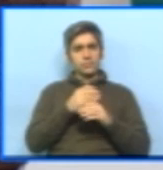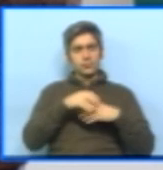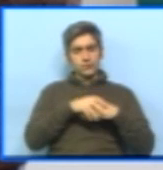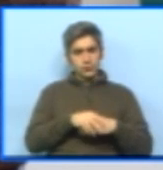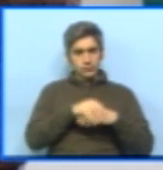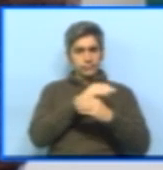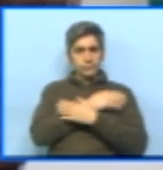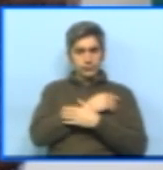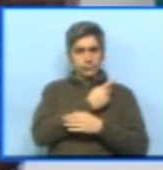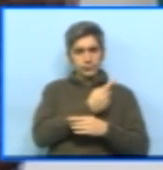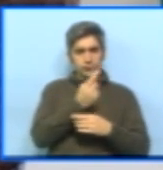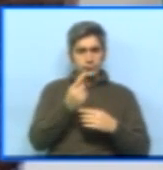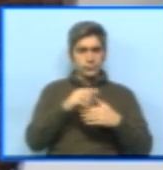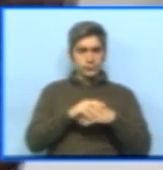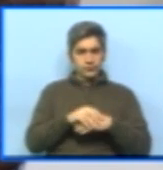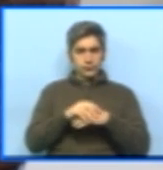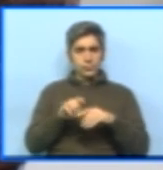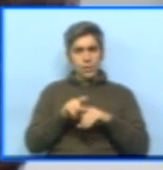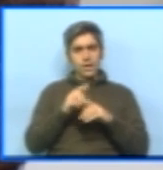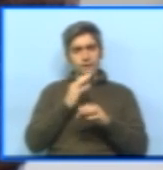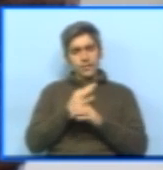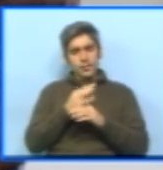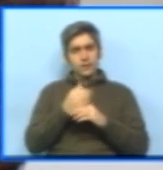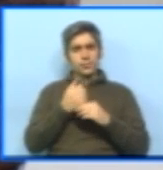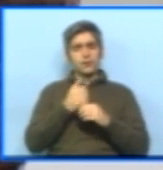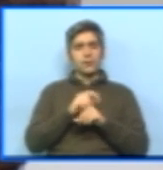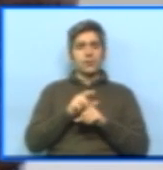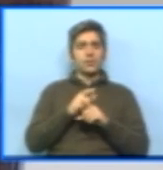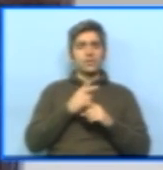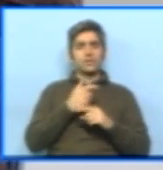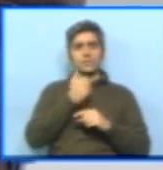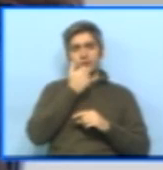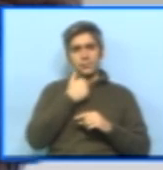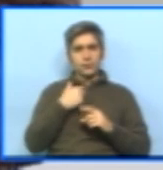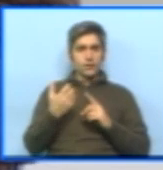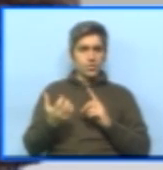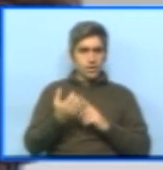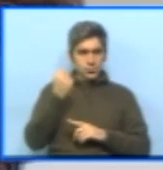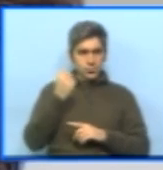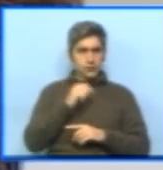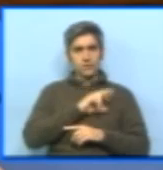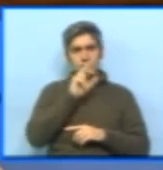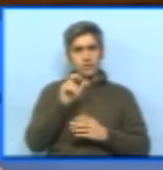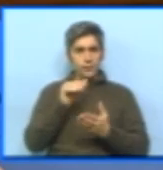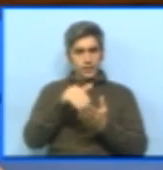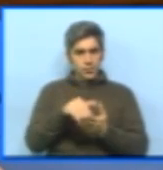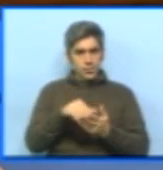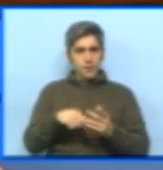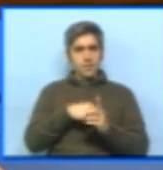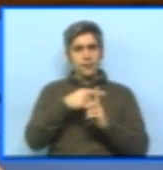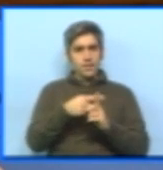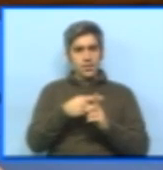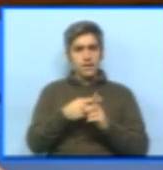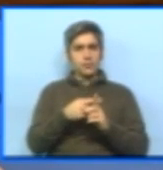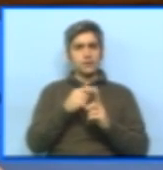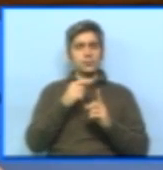que os irmãos fazem uns aos outros, é sinal da festa, não só de termos conseguido chegar ao fim, mas muito mais